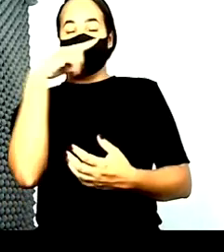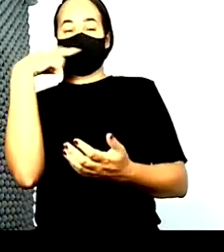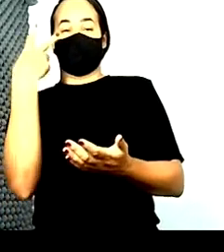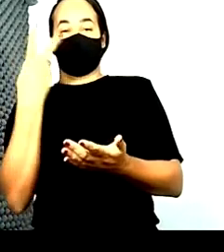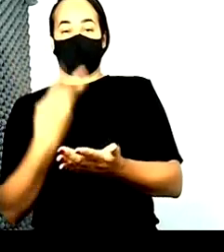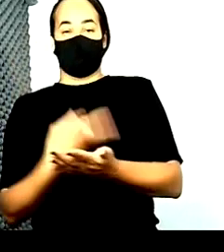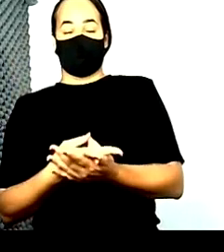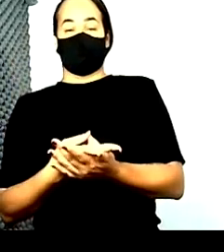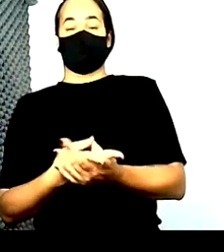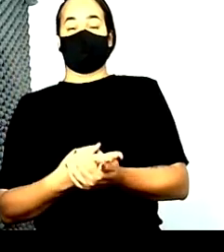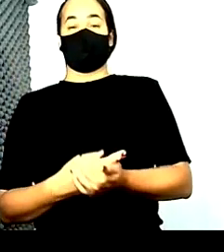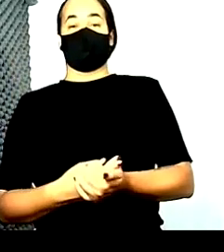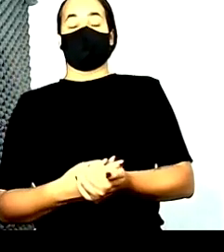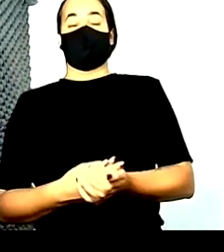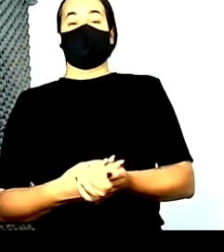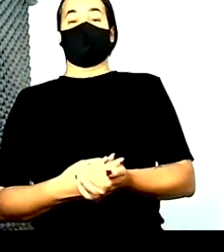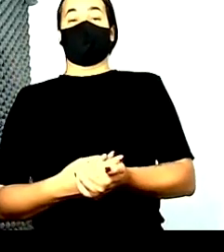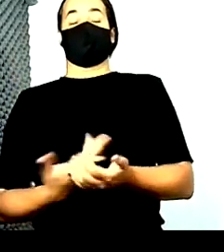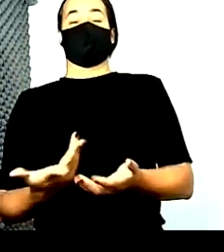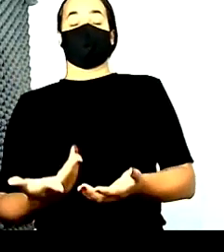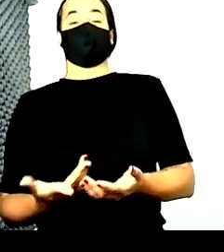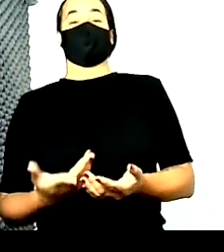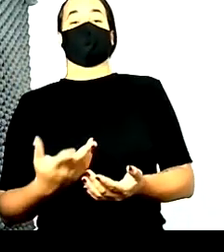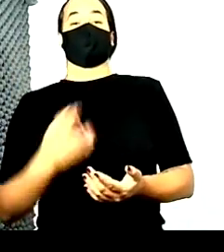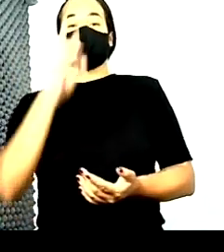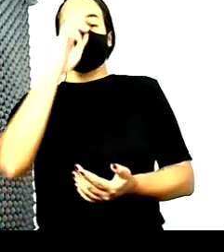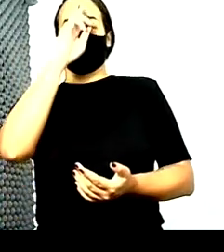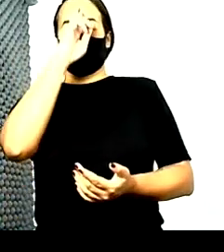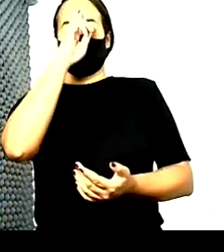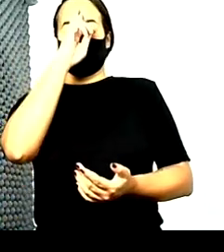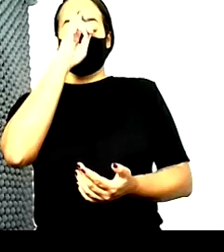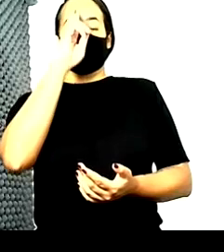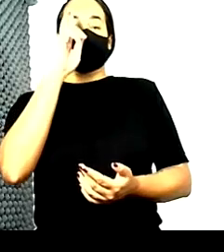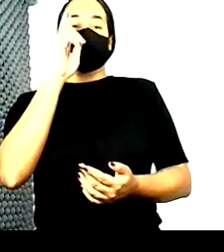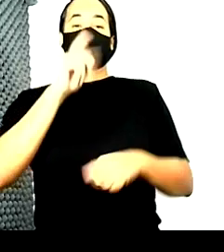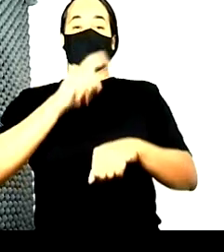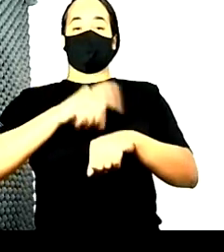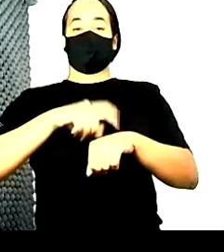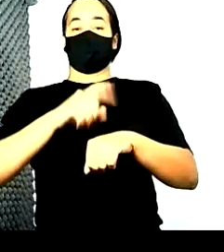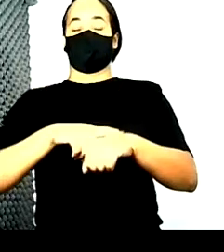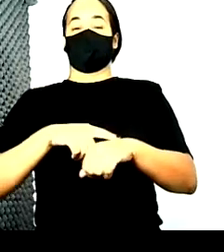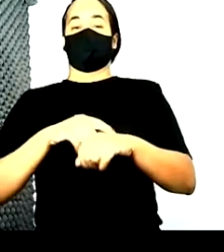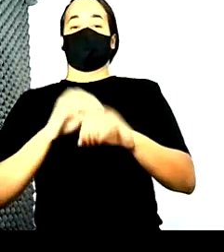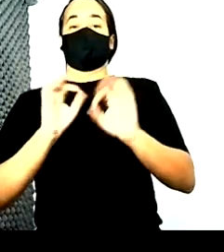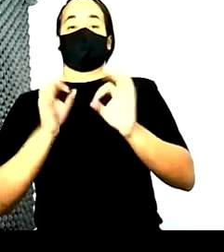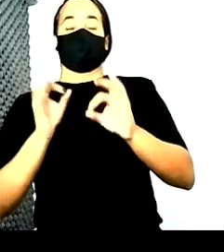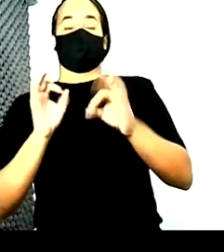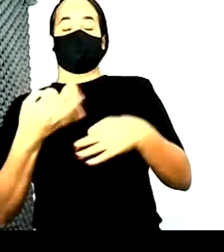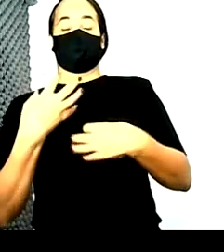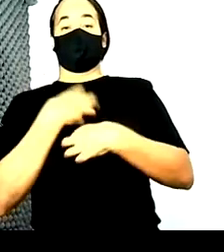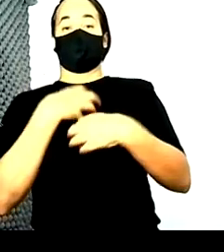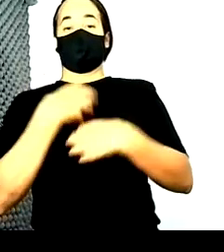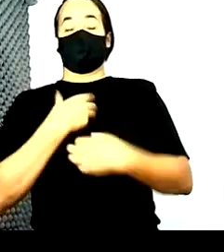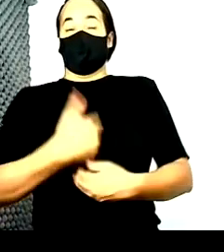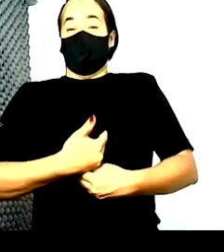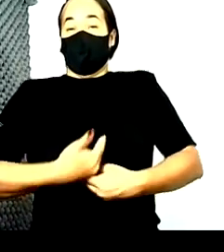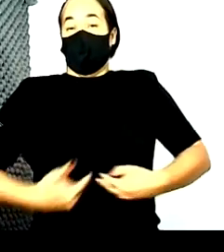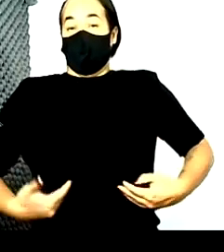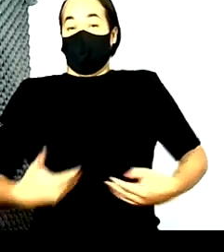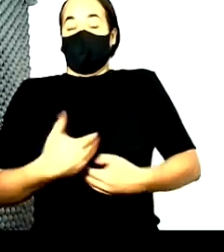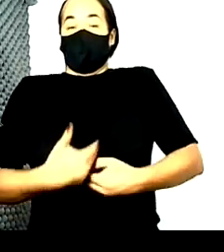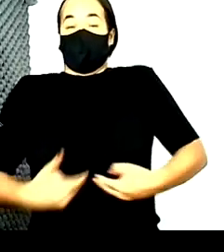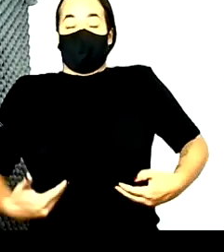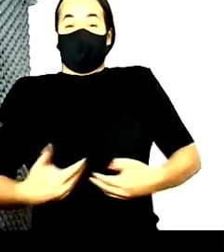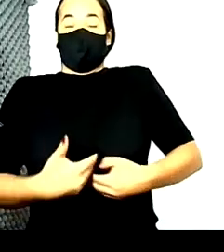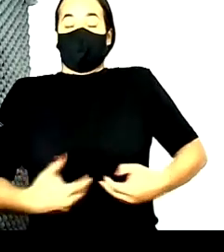a gente tem o costume de almoçar uma hora, determinada hora do dia. Aí vai passando dessa hora, a gente começa a sentir muita fome, vai começar a sentir fraco, vai